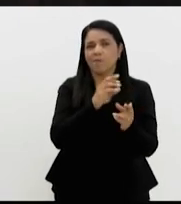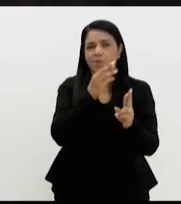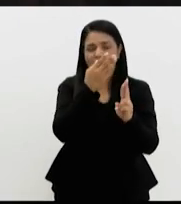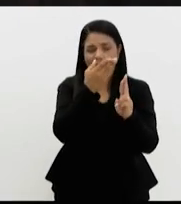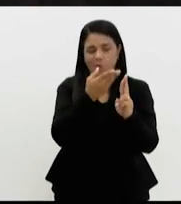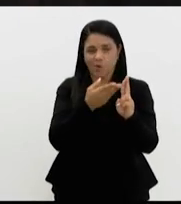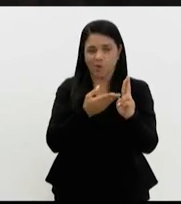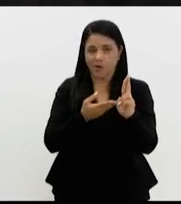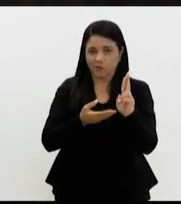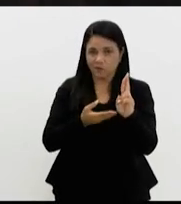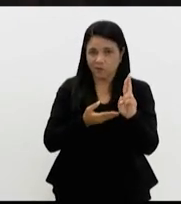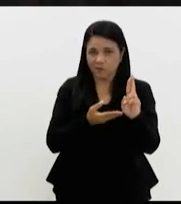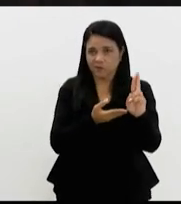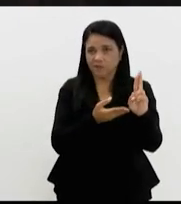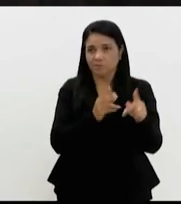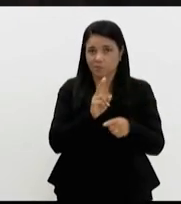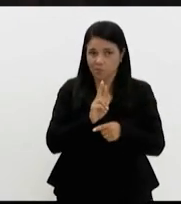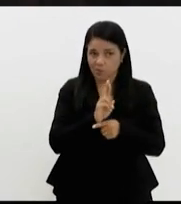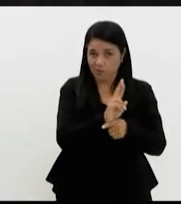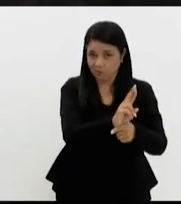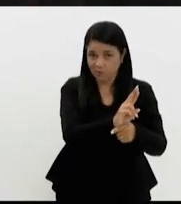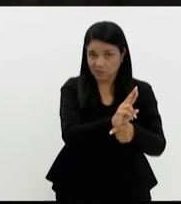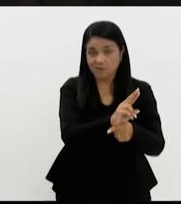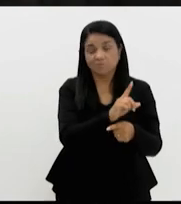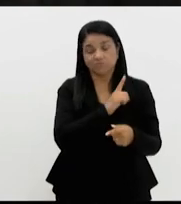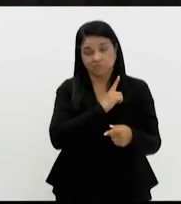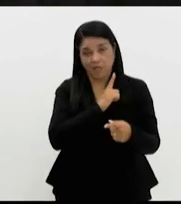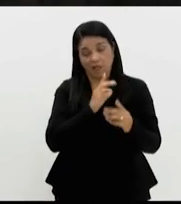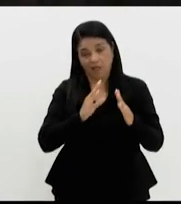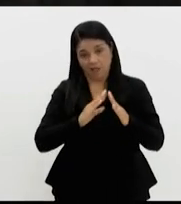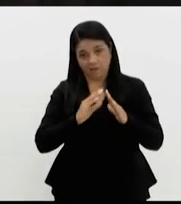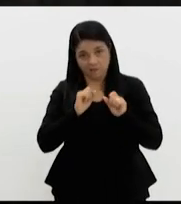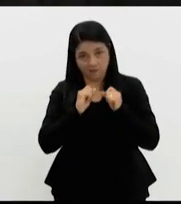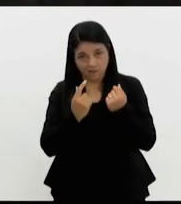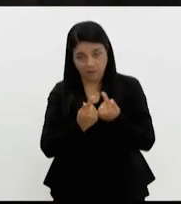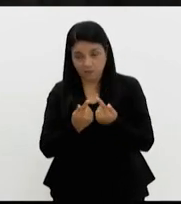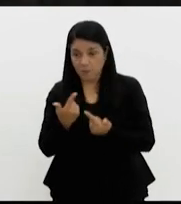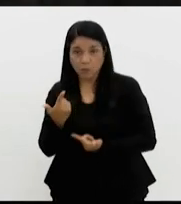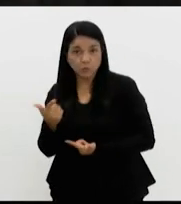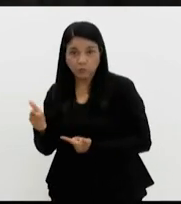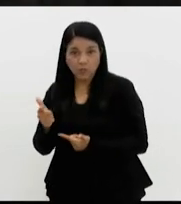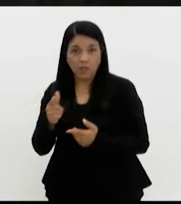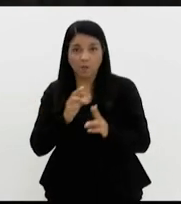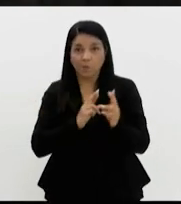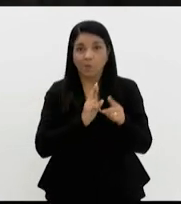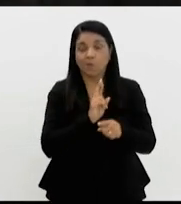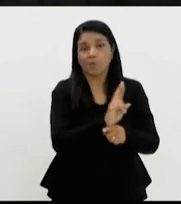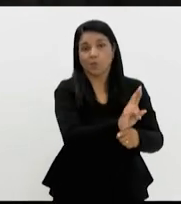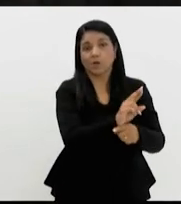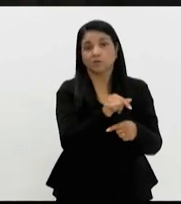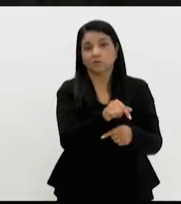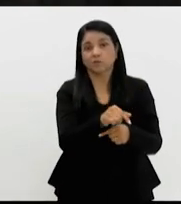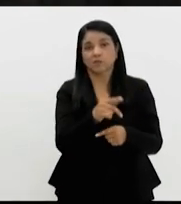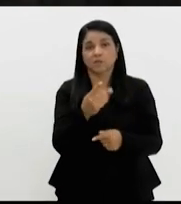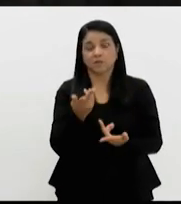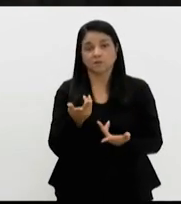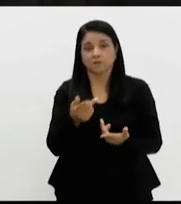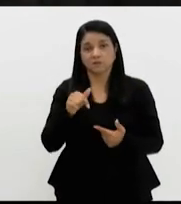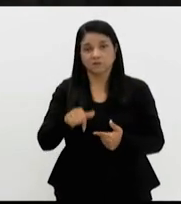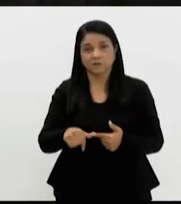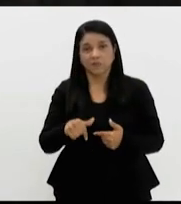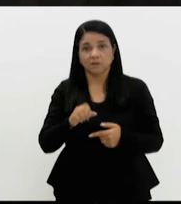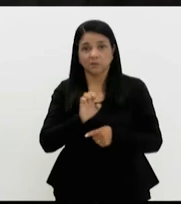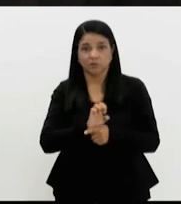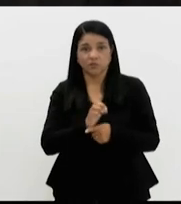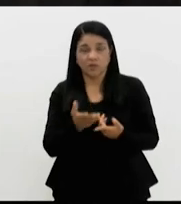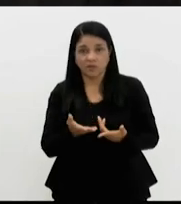e justo que tenha, mas não tem a Procuradoria-Geral do Estado? Como é que o Conselho foi